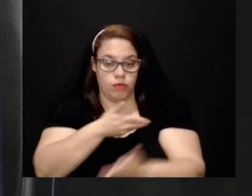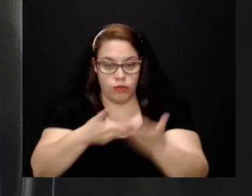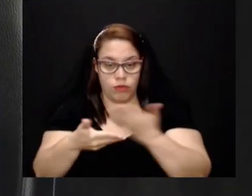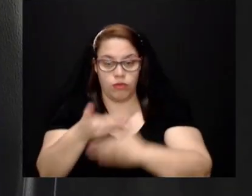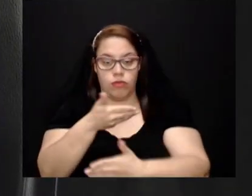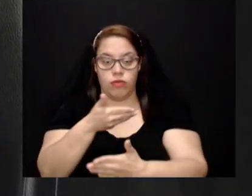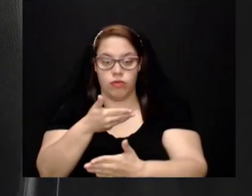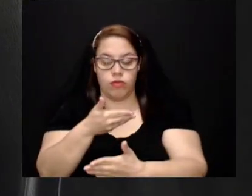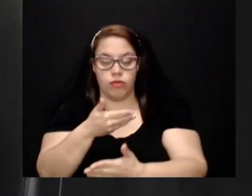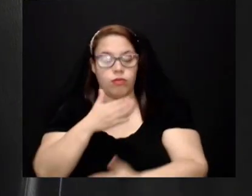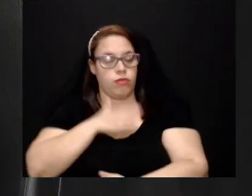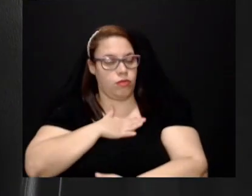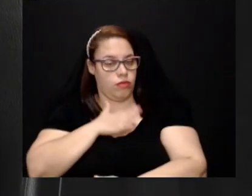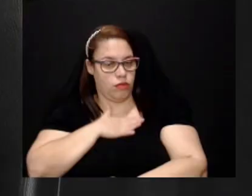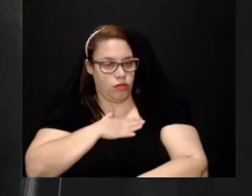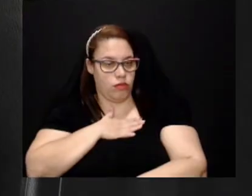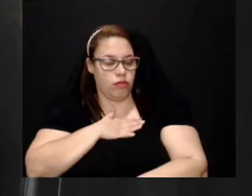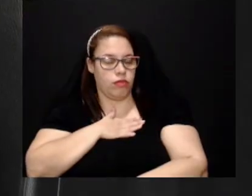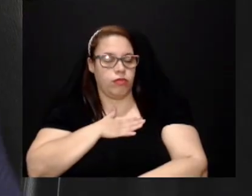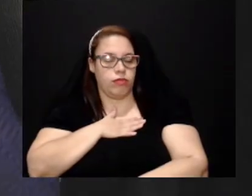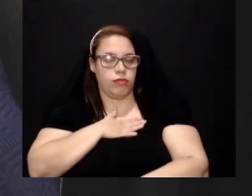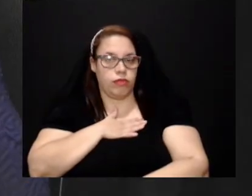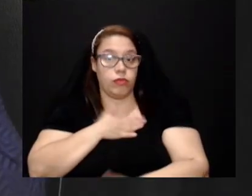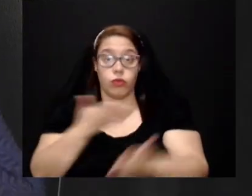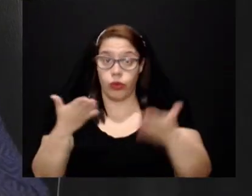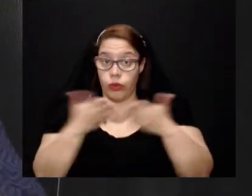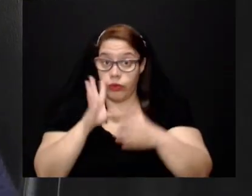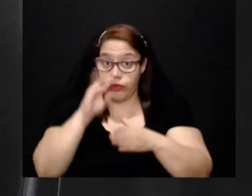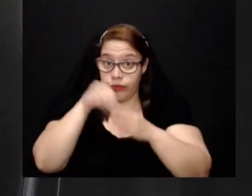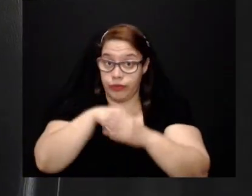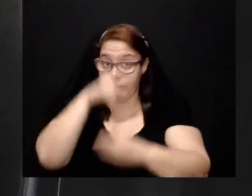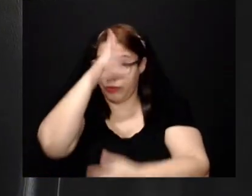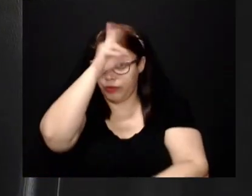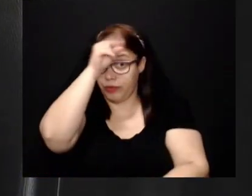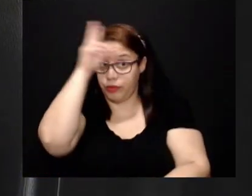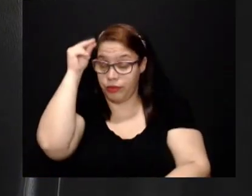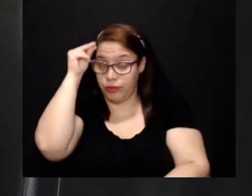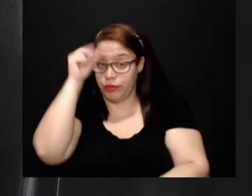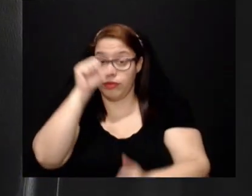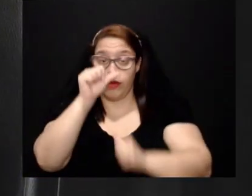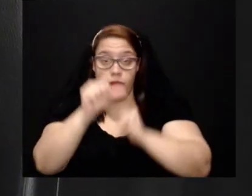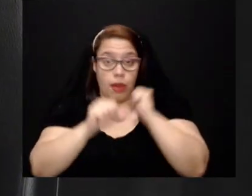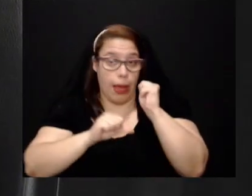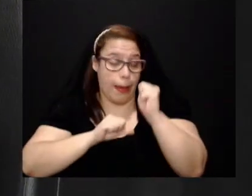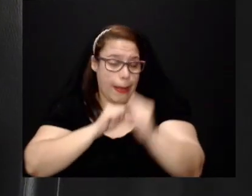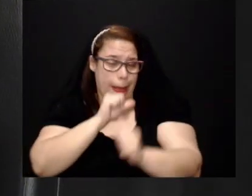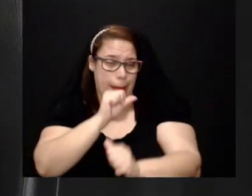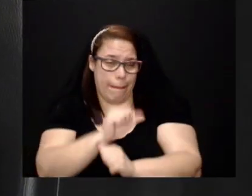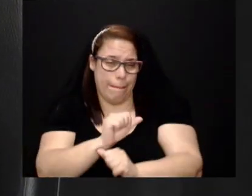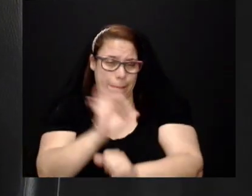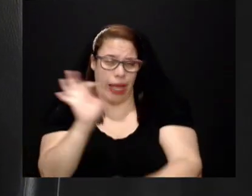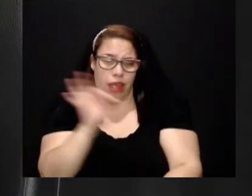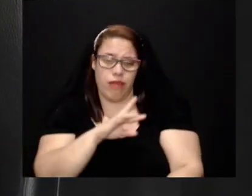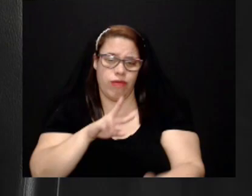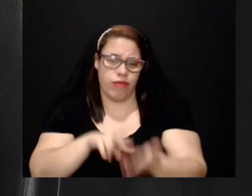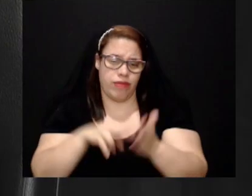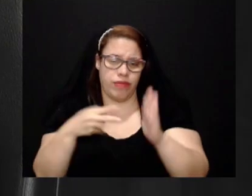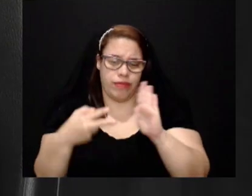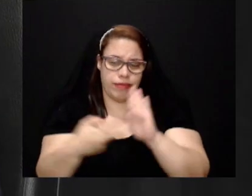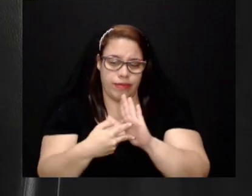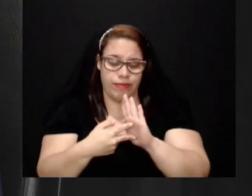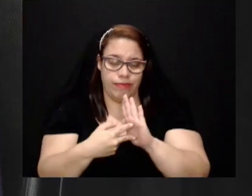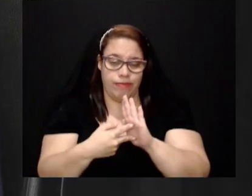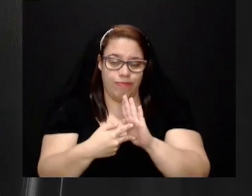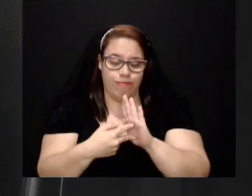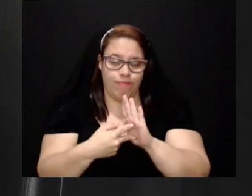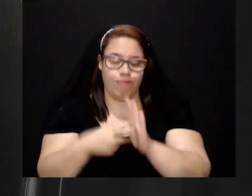mim, hoje estar dentro da prefeitura, eu vejo que tem uma mudança muito grande nesse sentido. Ainda, claro, ainda tem muita